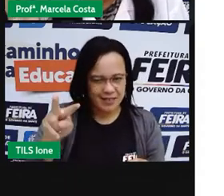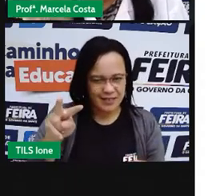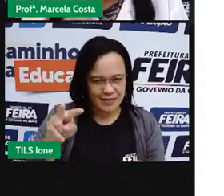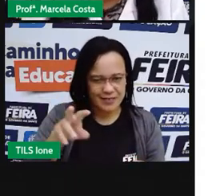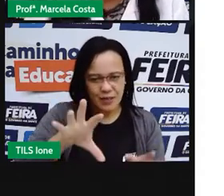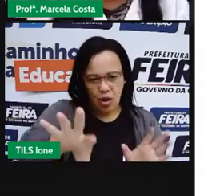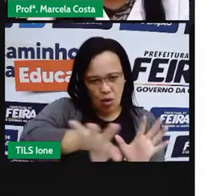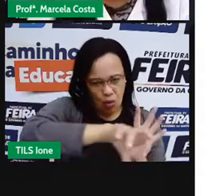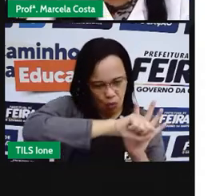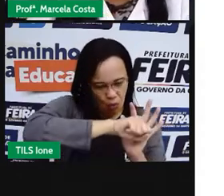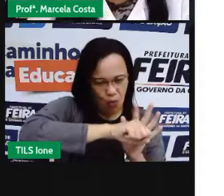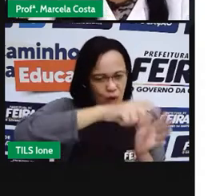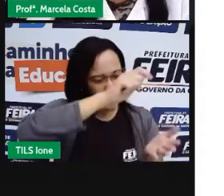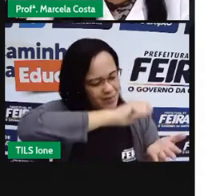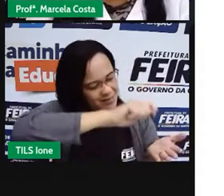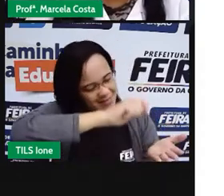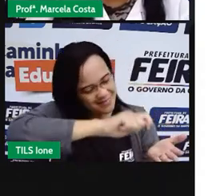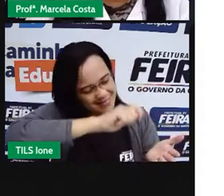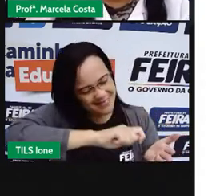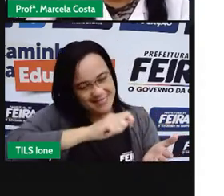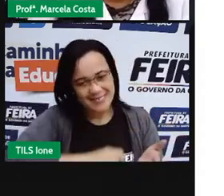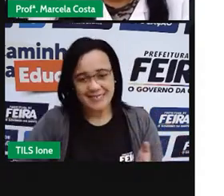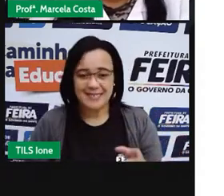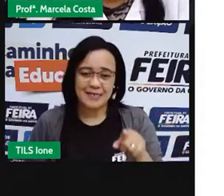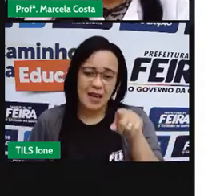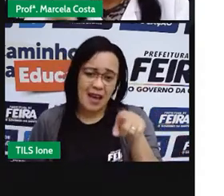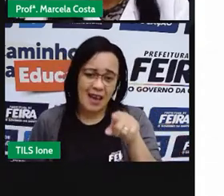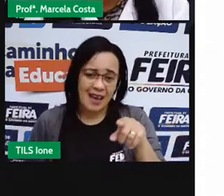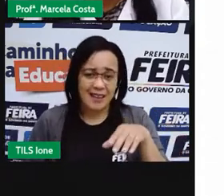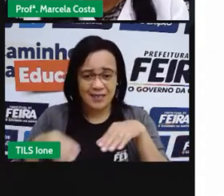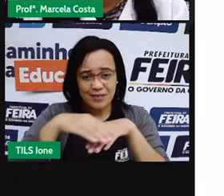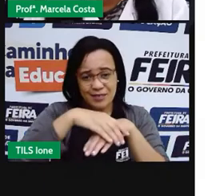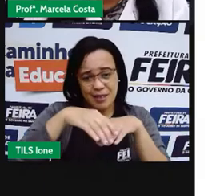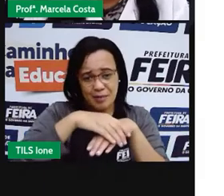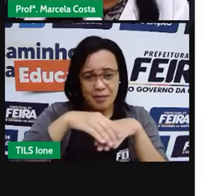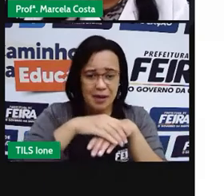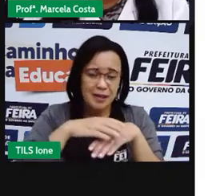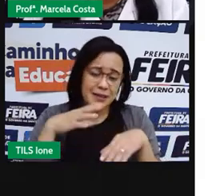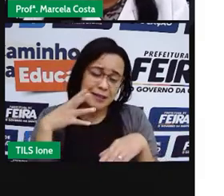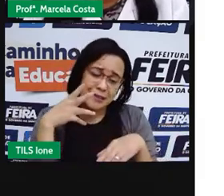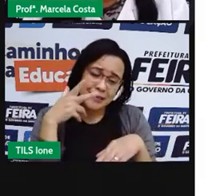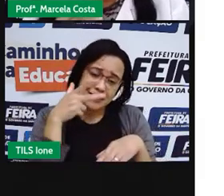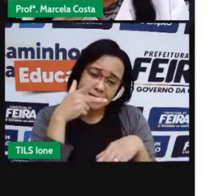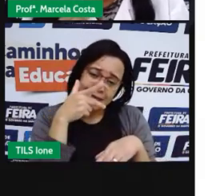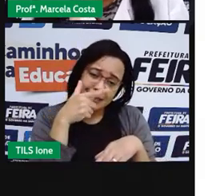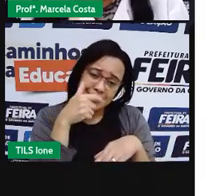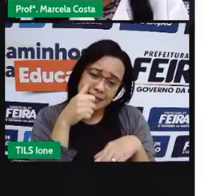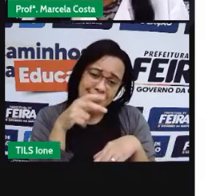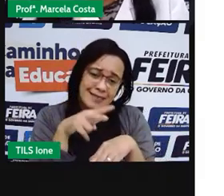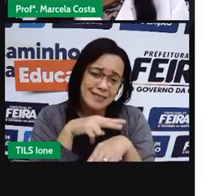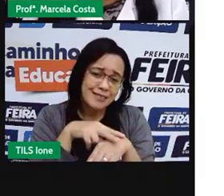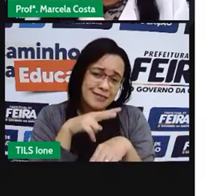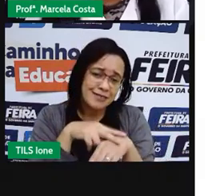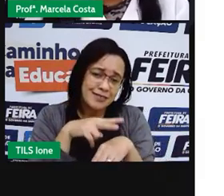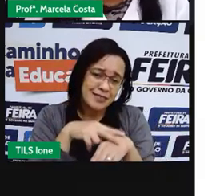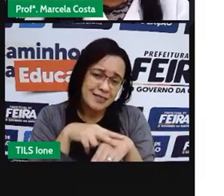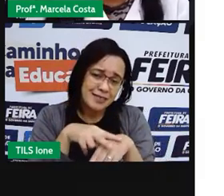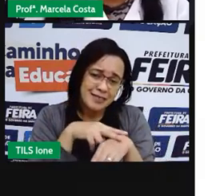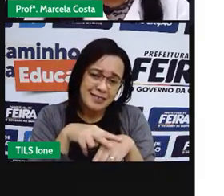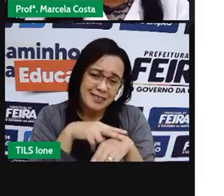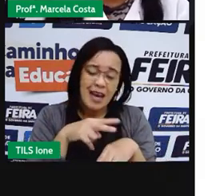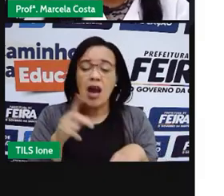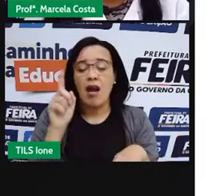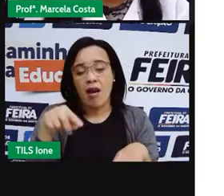Esse aqui eu tenho certeza que você já descobriu. Qual é o conto, qual é a história que tem um sapatinho de cristal?